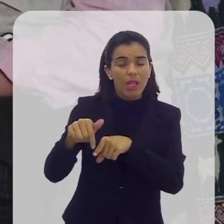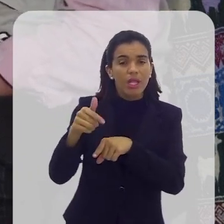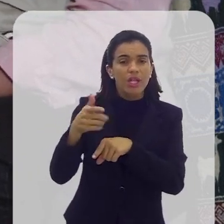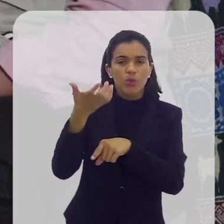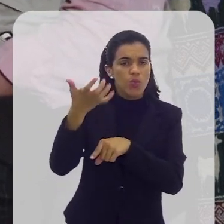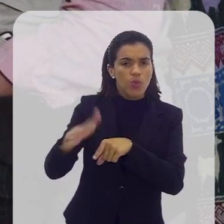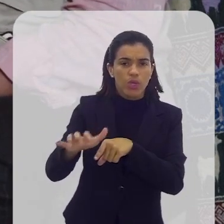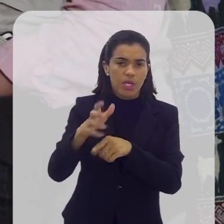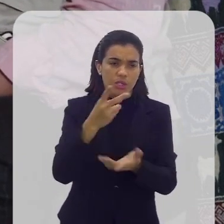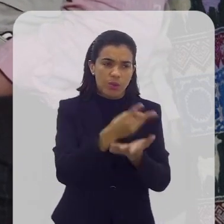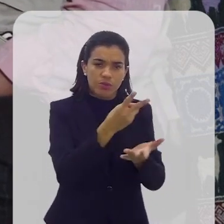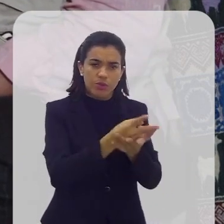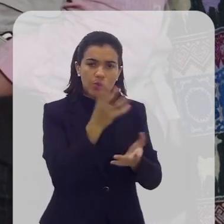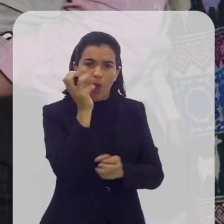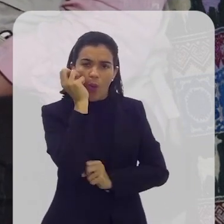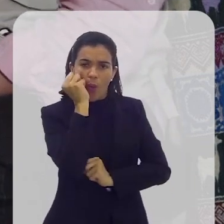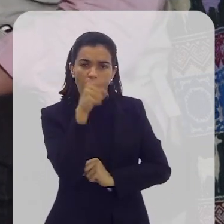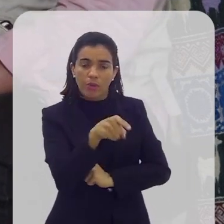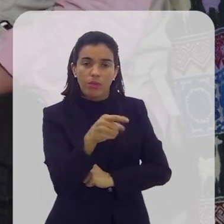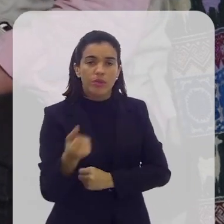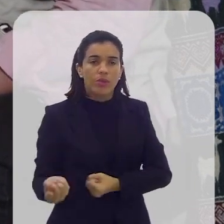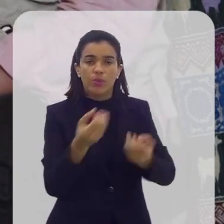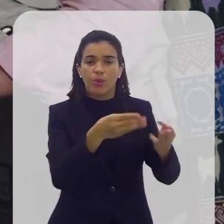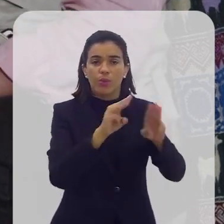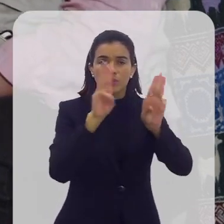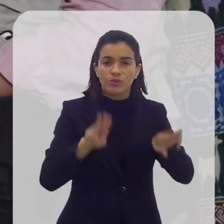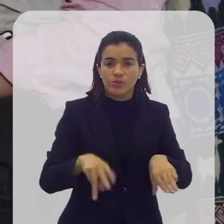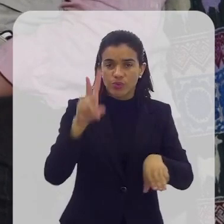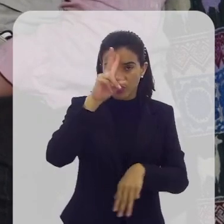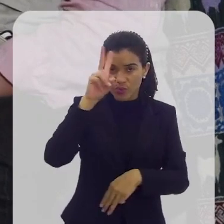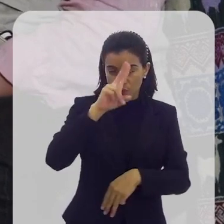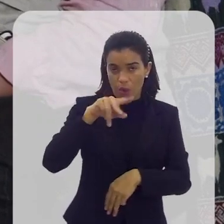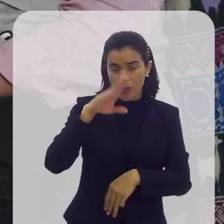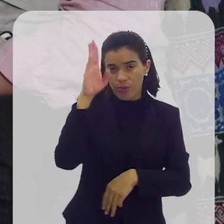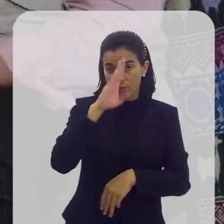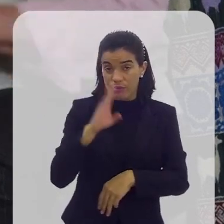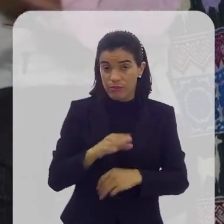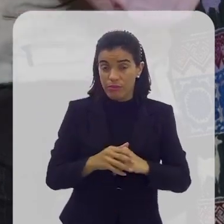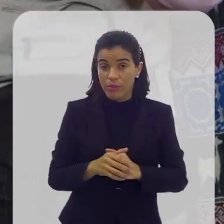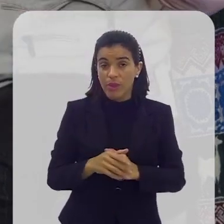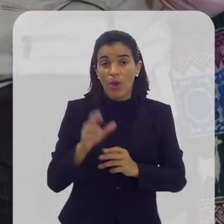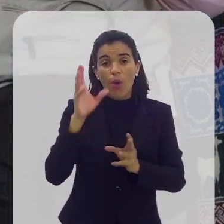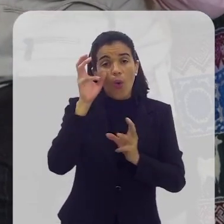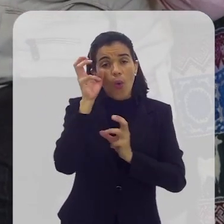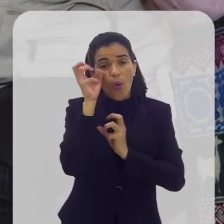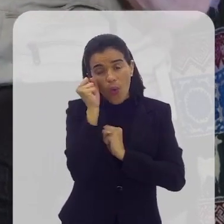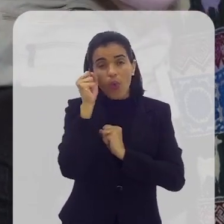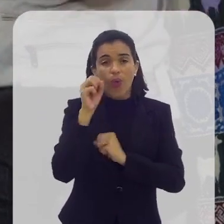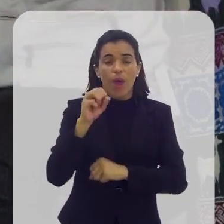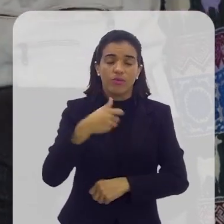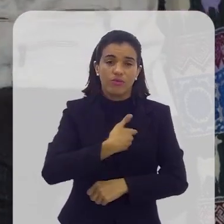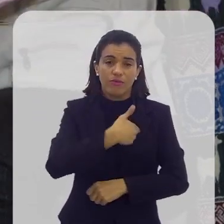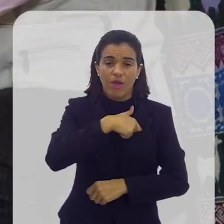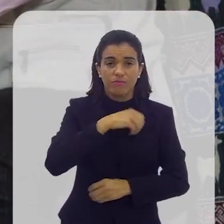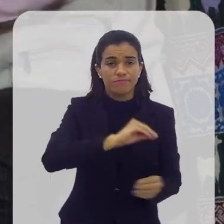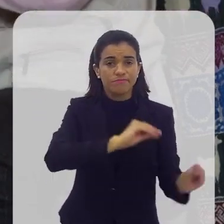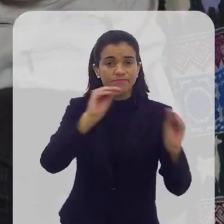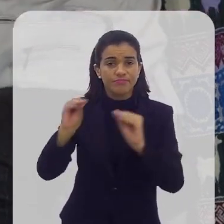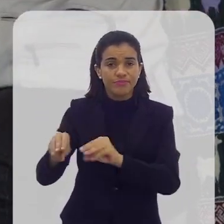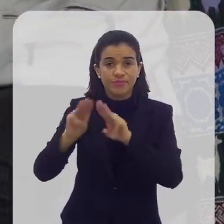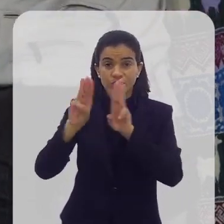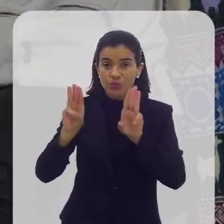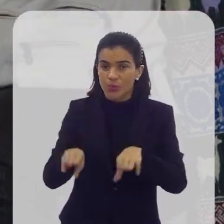foi uma figura com uma presença muito marcante no Palácio do Catete, na história do Brasil, e a